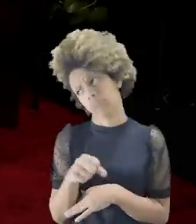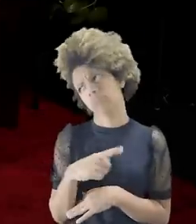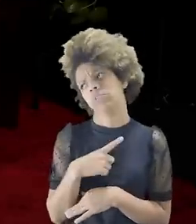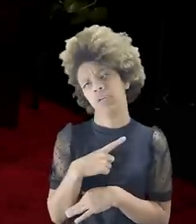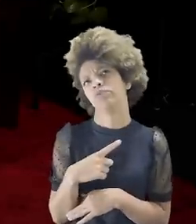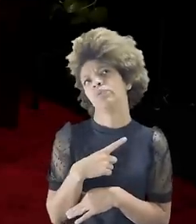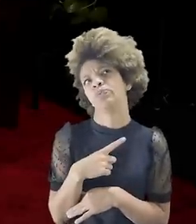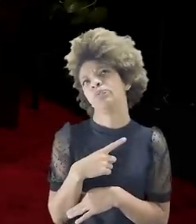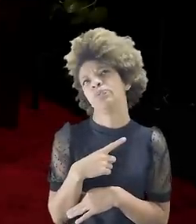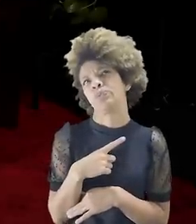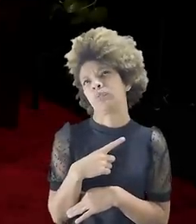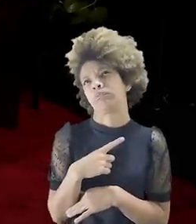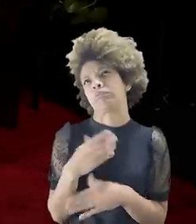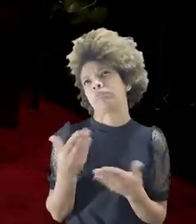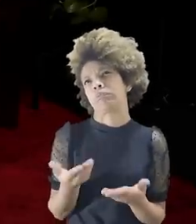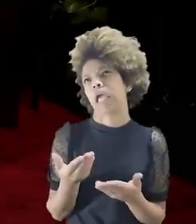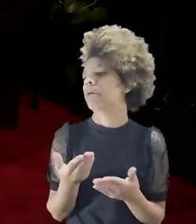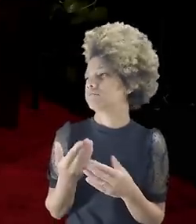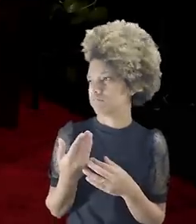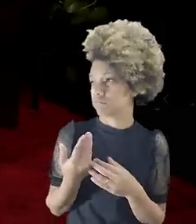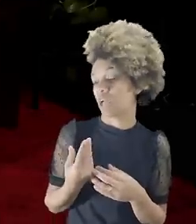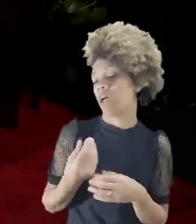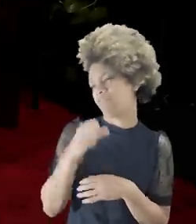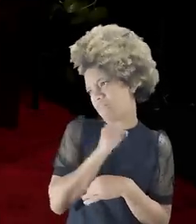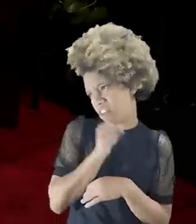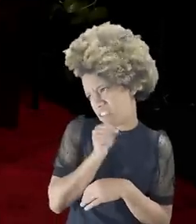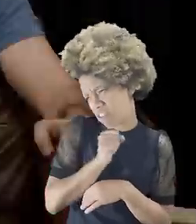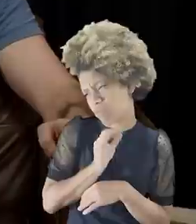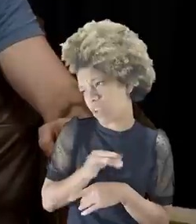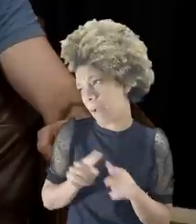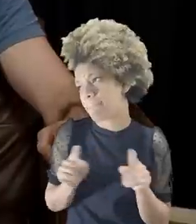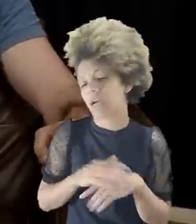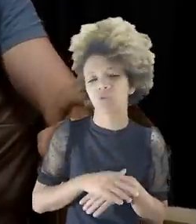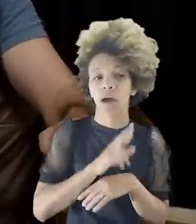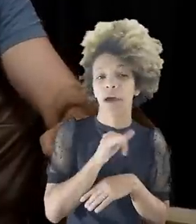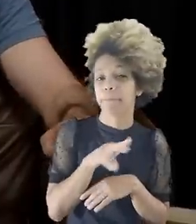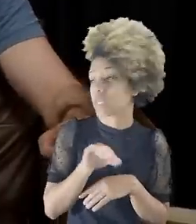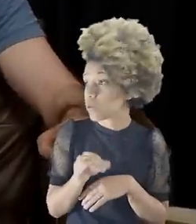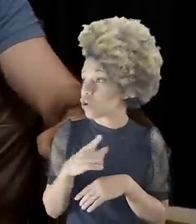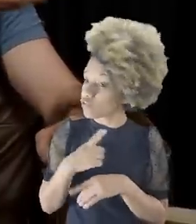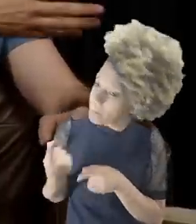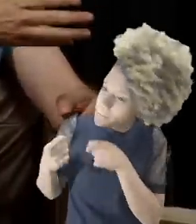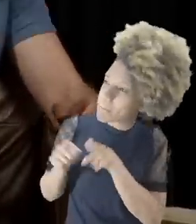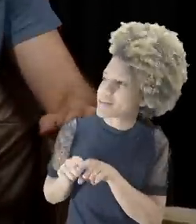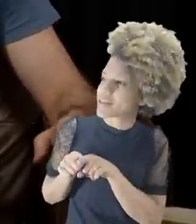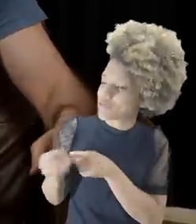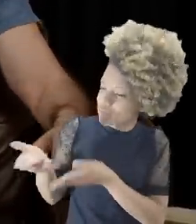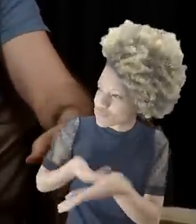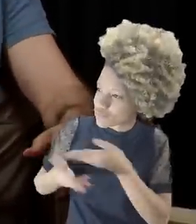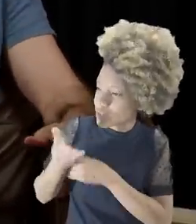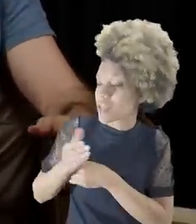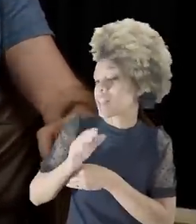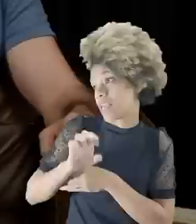tivemos eles eles são vivos né são bem senhores já mas são até o vlamiro eu tive como meu dinheiro de transmissões